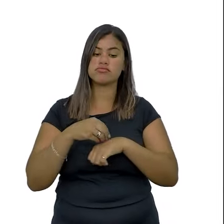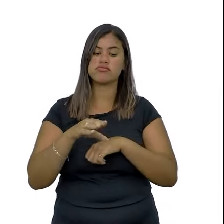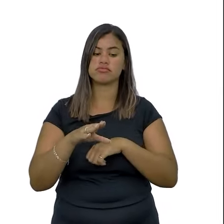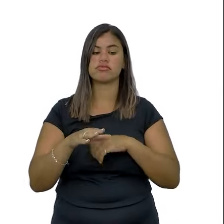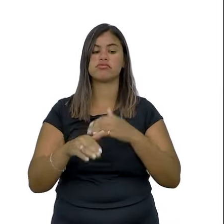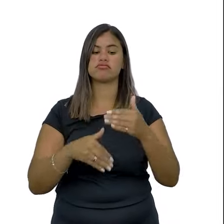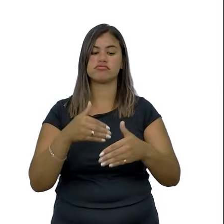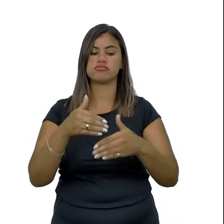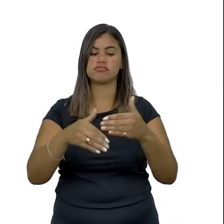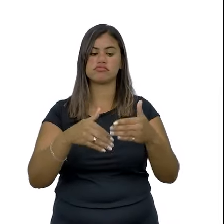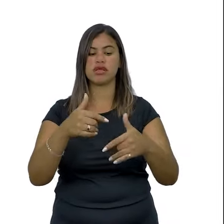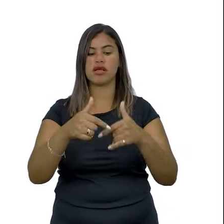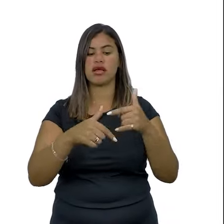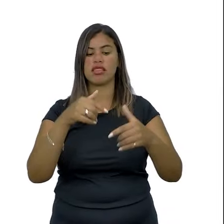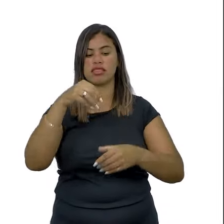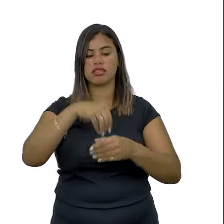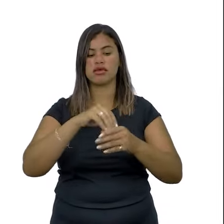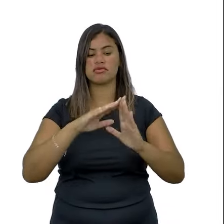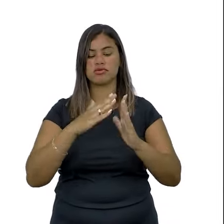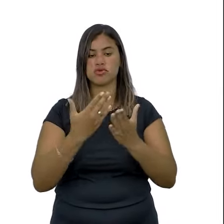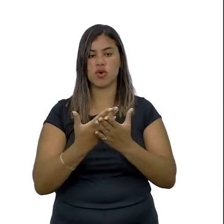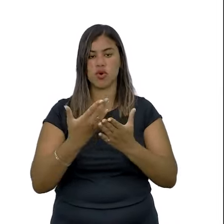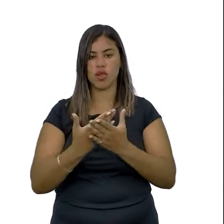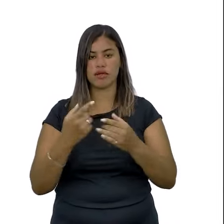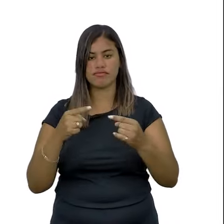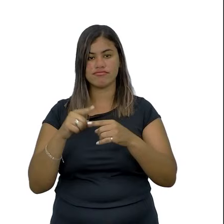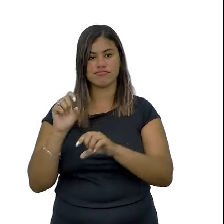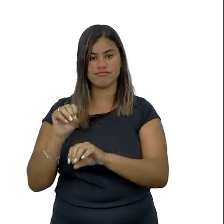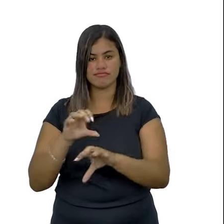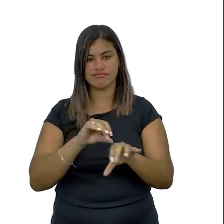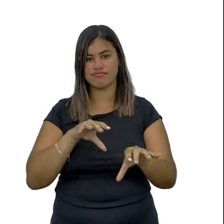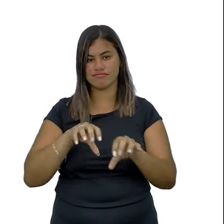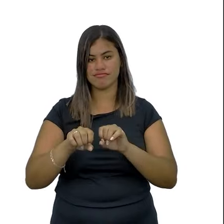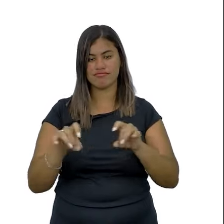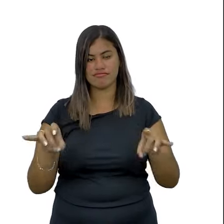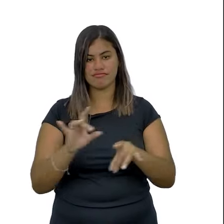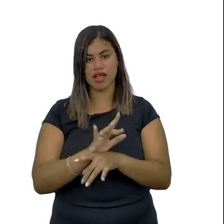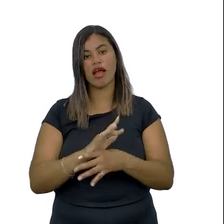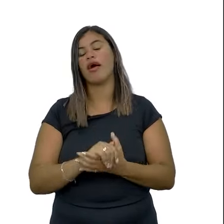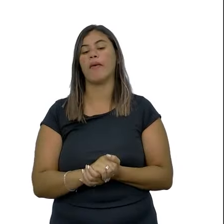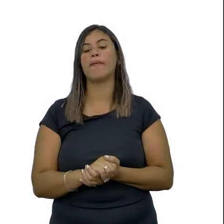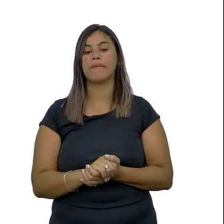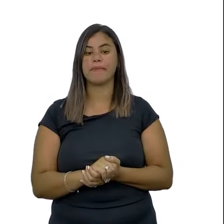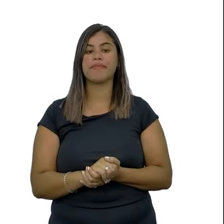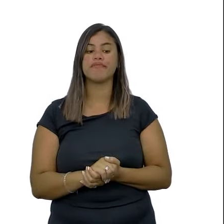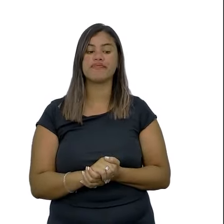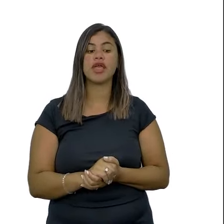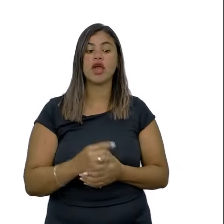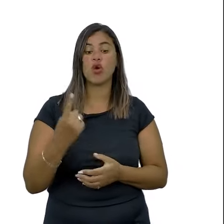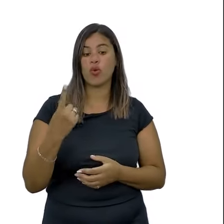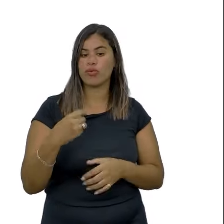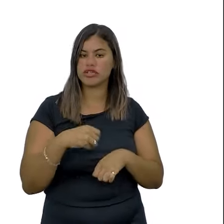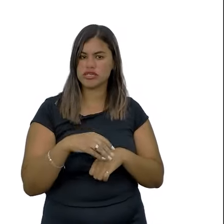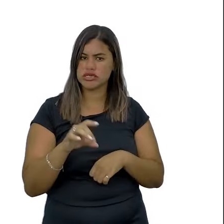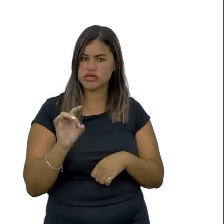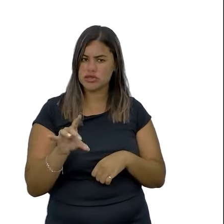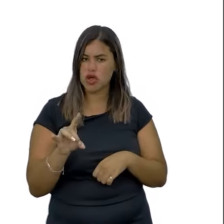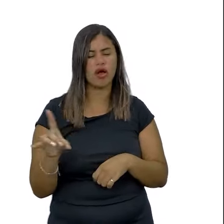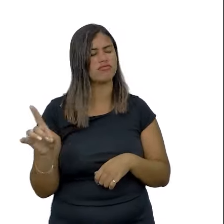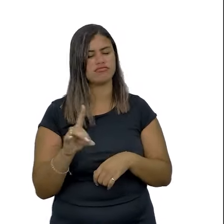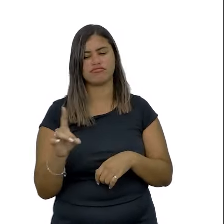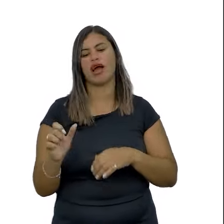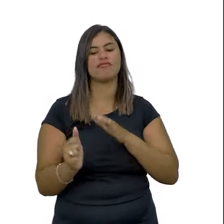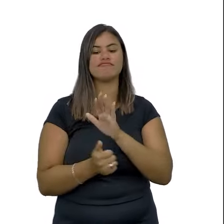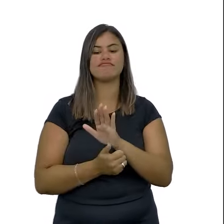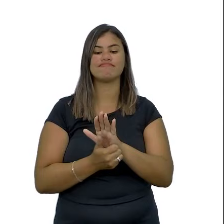o desdobramento do trabalho na escola após a formação. Uma não, né? Várias sugestões,